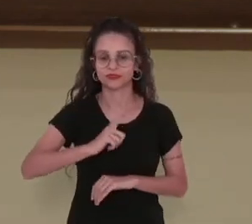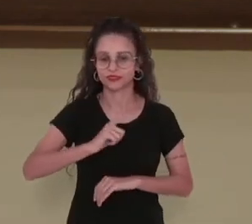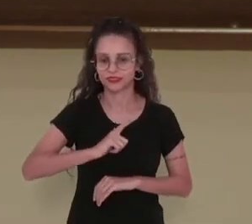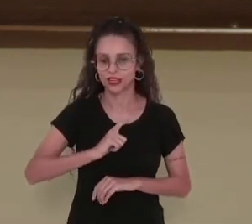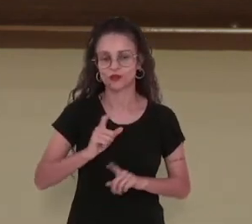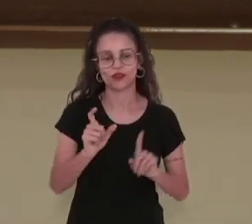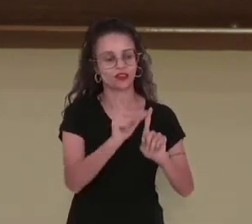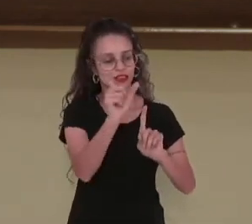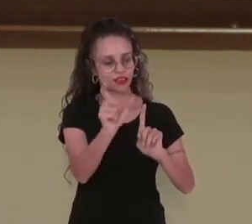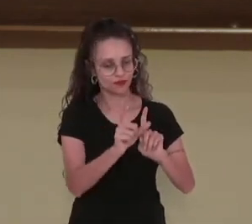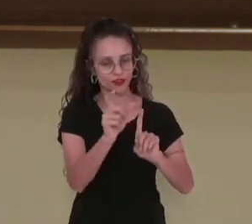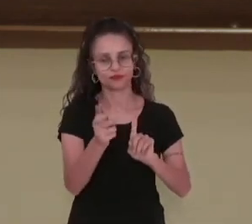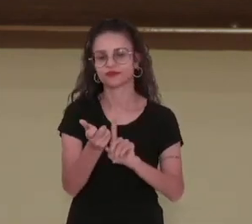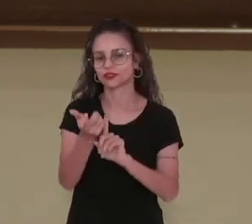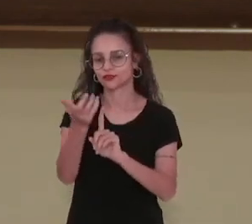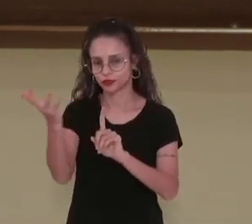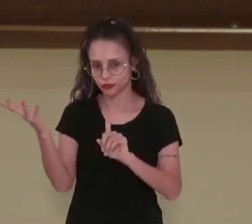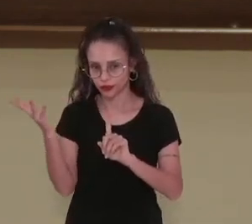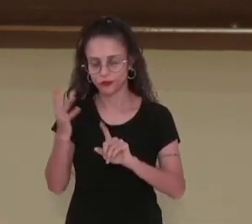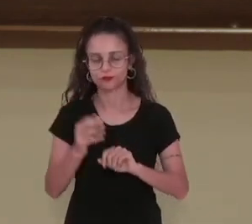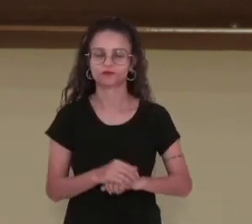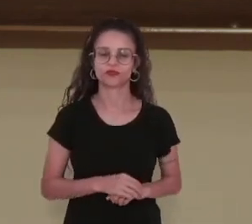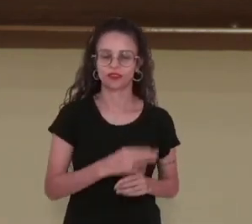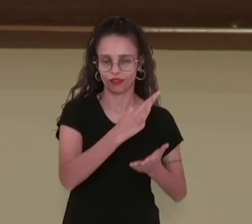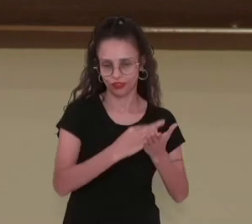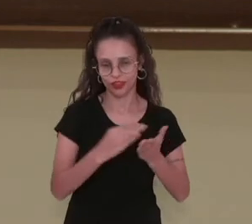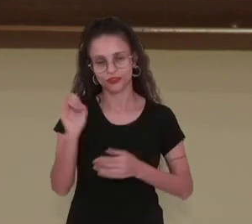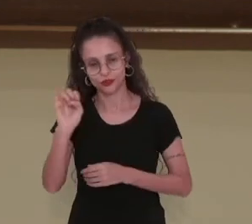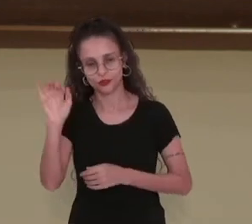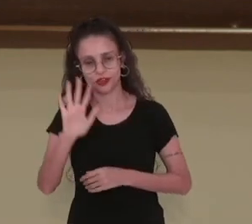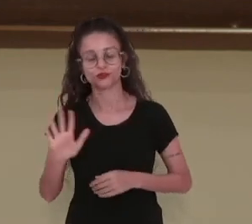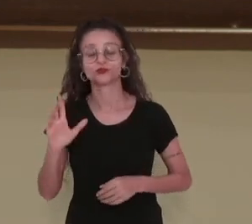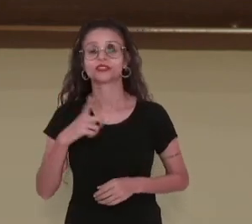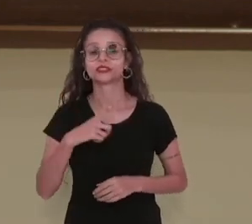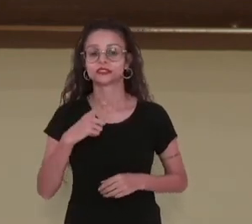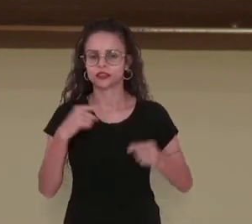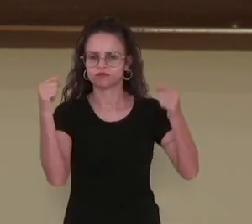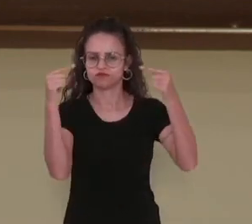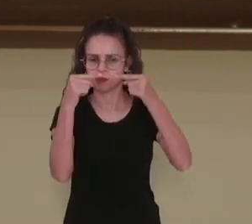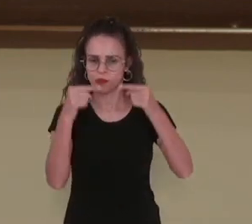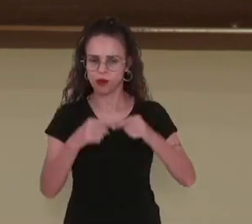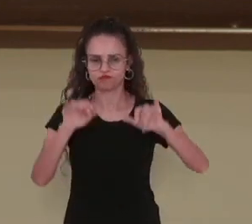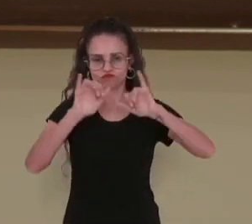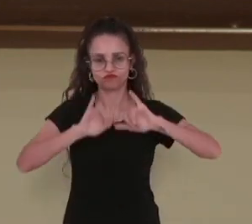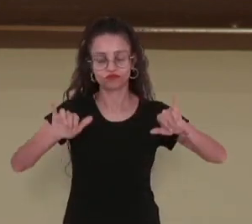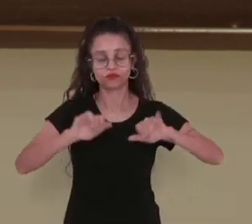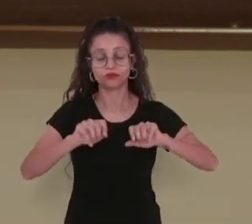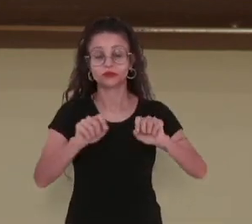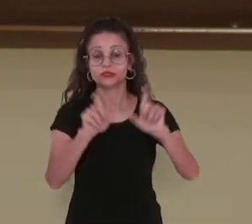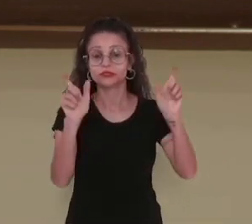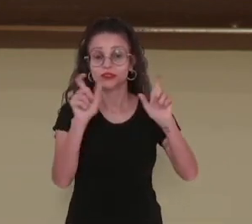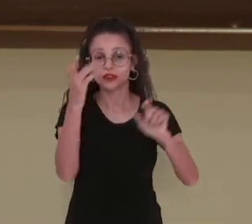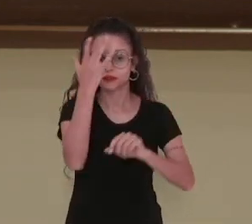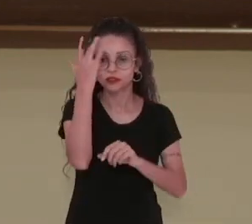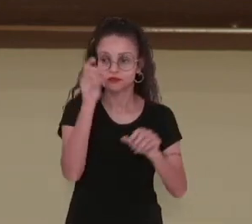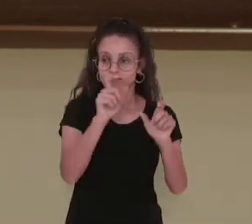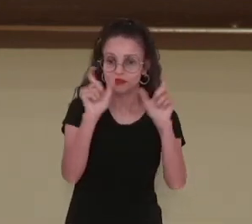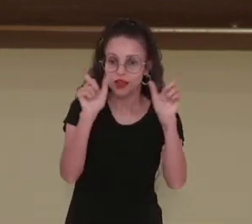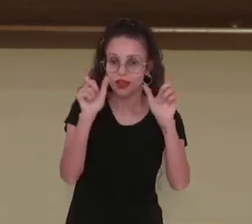linguagem verbal e não verbal, que eles apresentam uma forma composicional, chamando a atenção para o slogan da